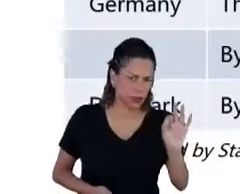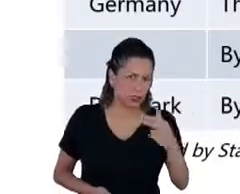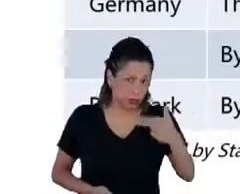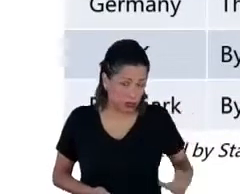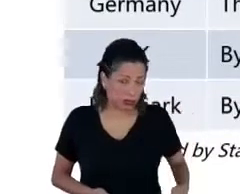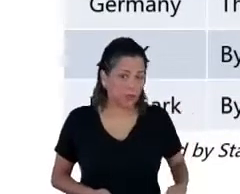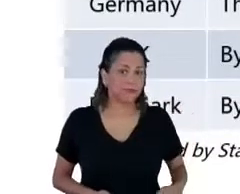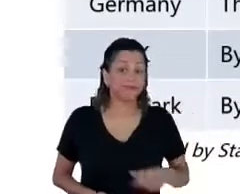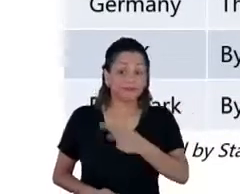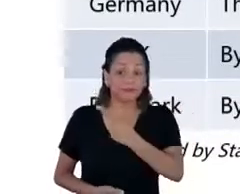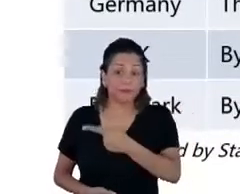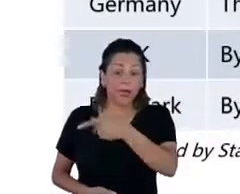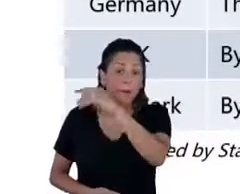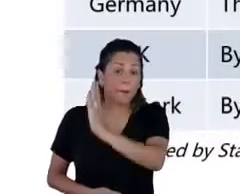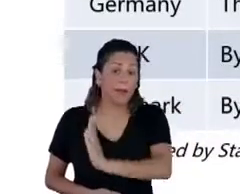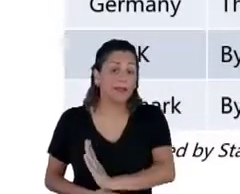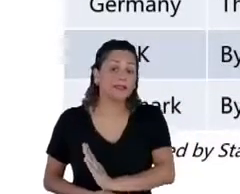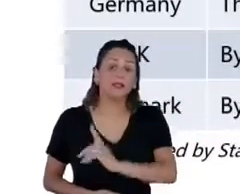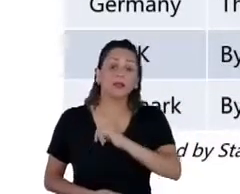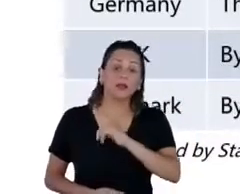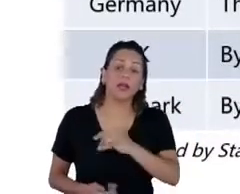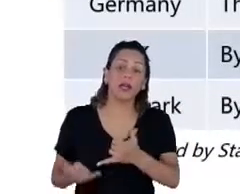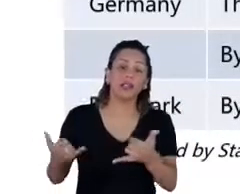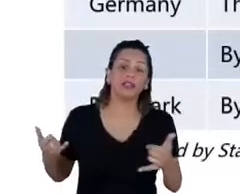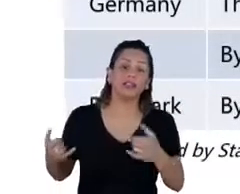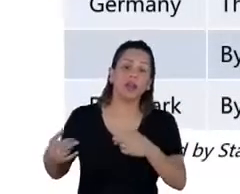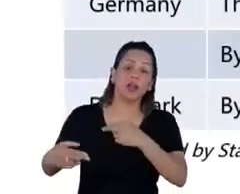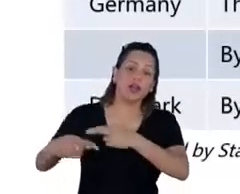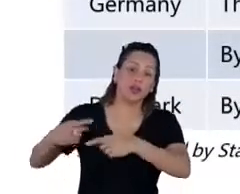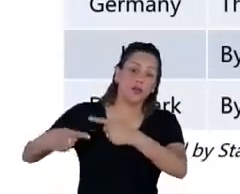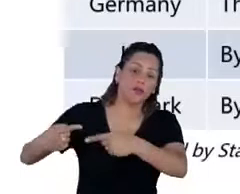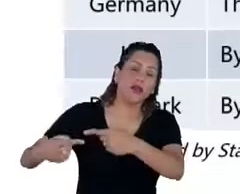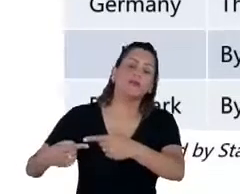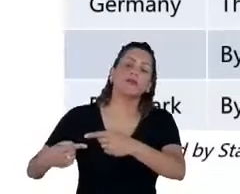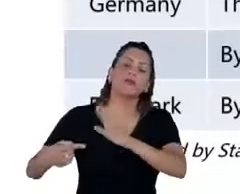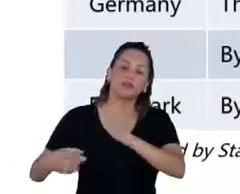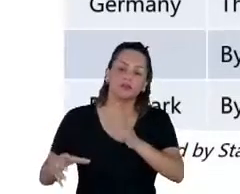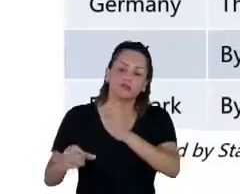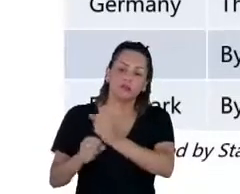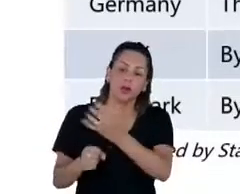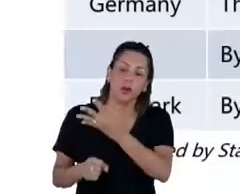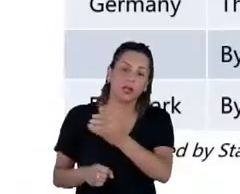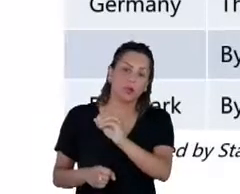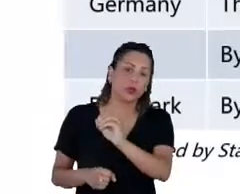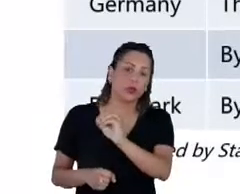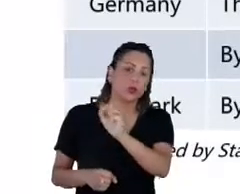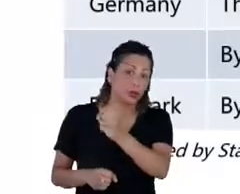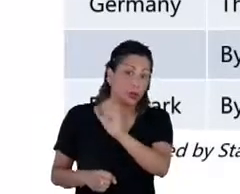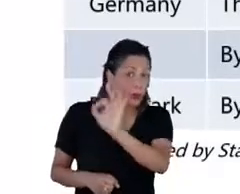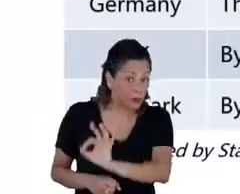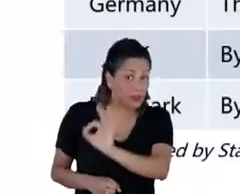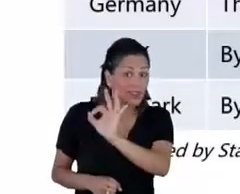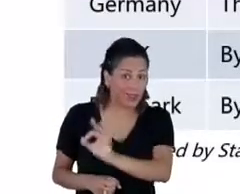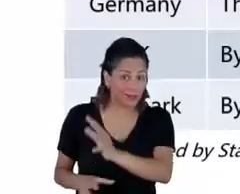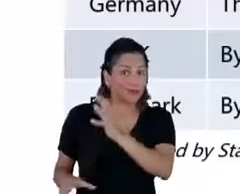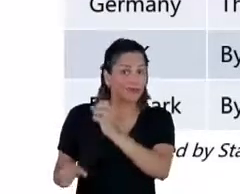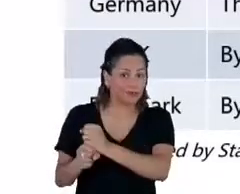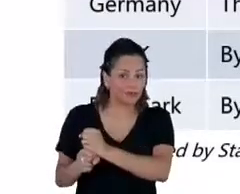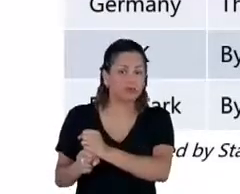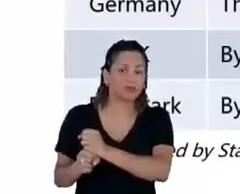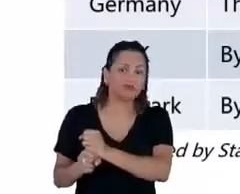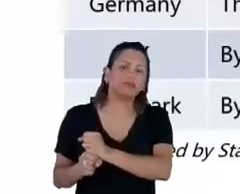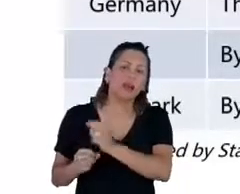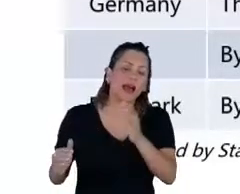a energia renovável vai ocupar 48% do total em 2029 e chegará a 95%